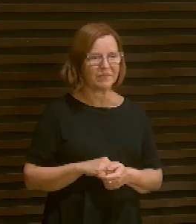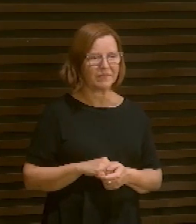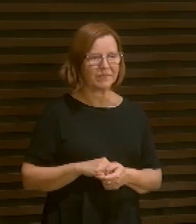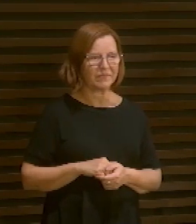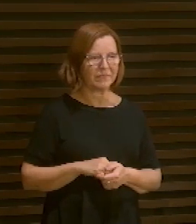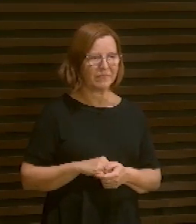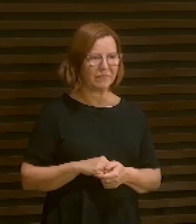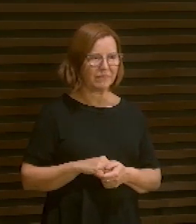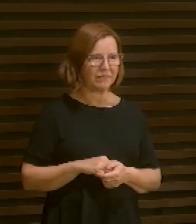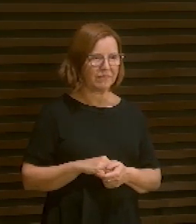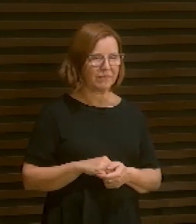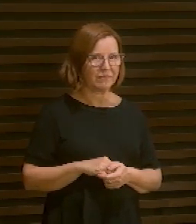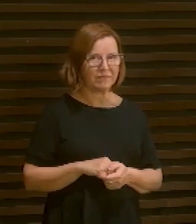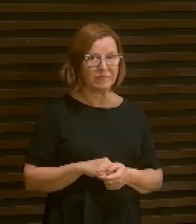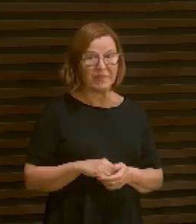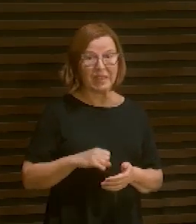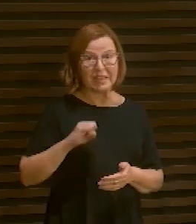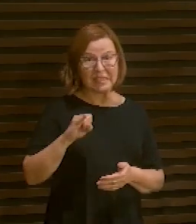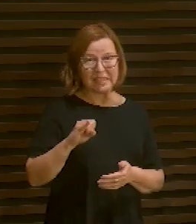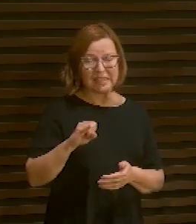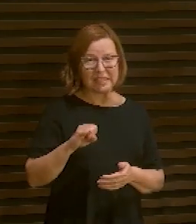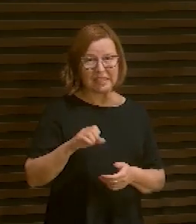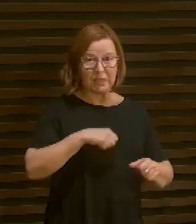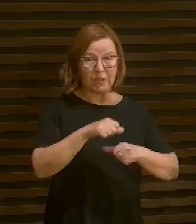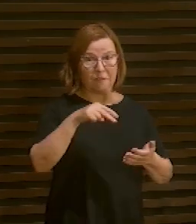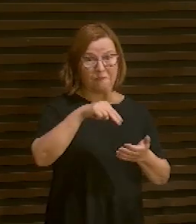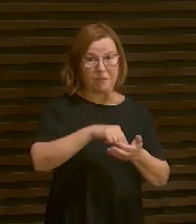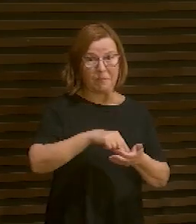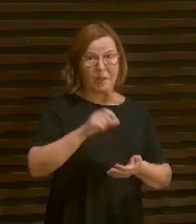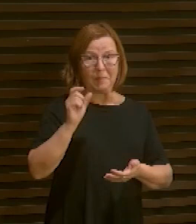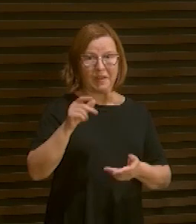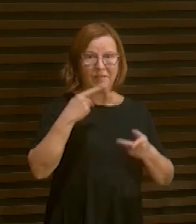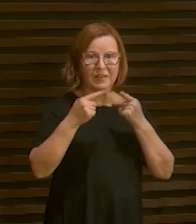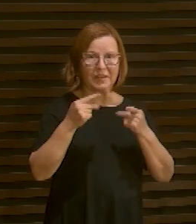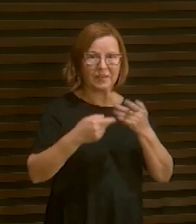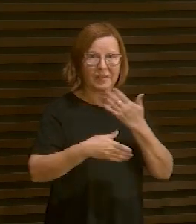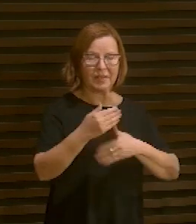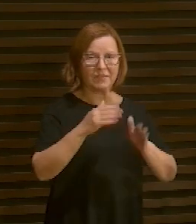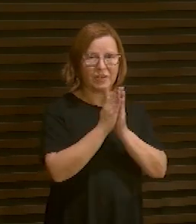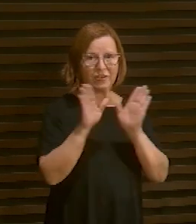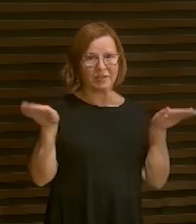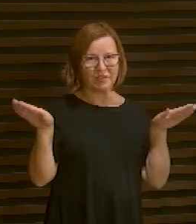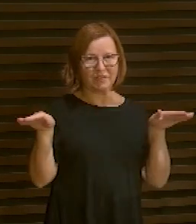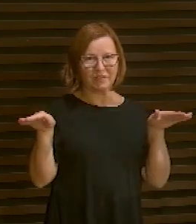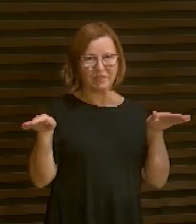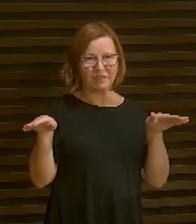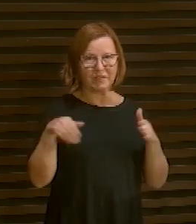desviemos. Se, pois, se tornou firme a palavra falada por meio de anjos, e